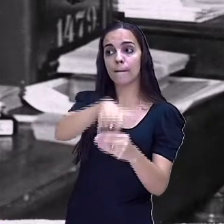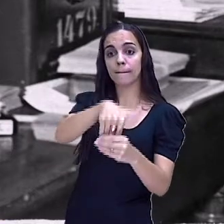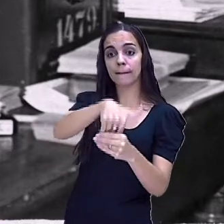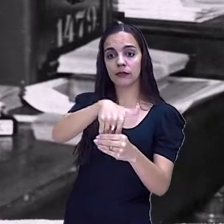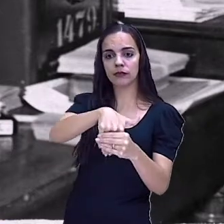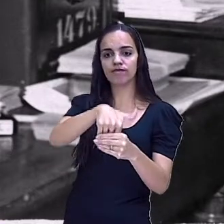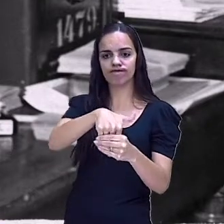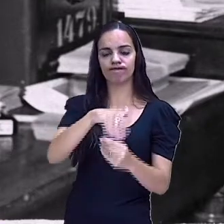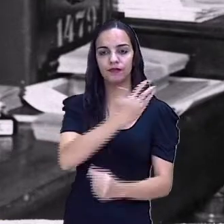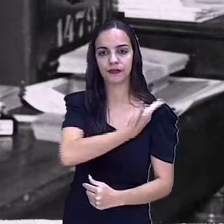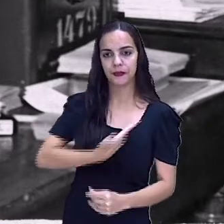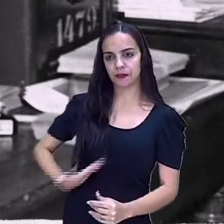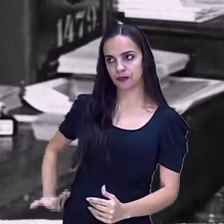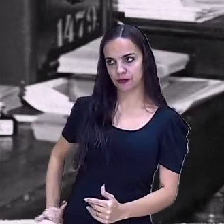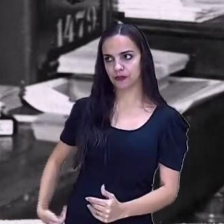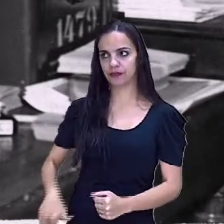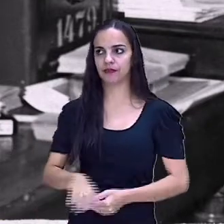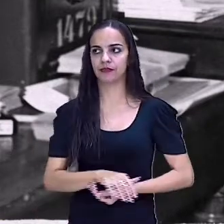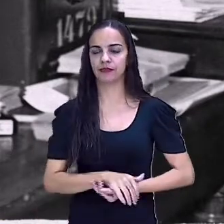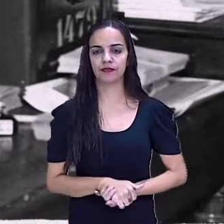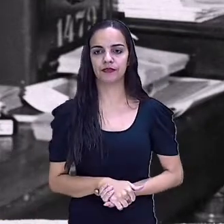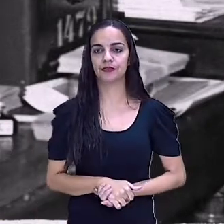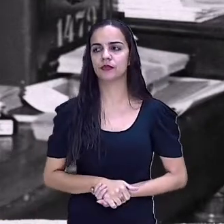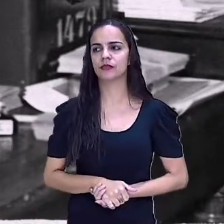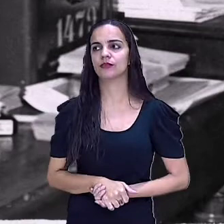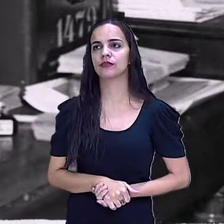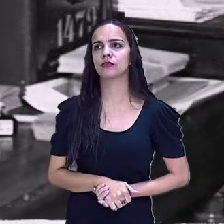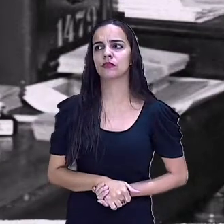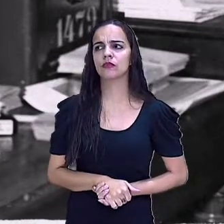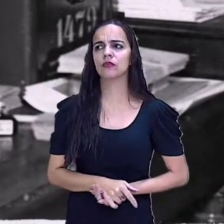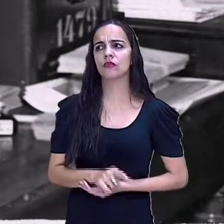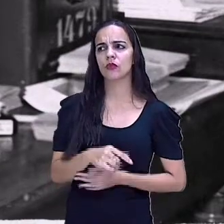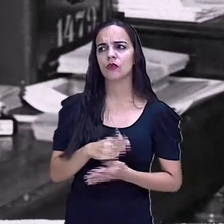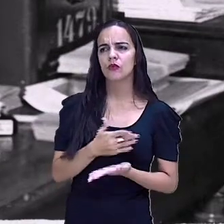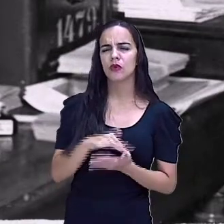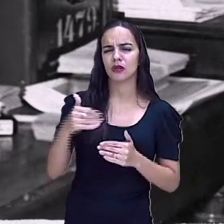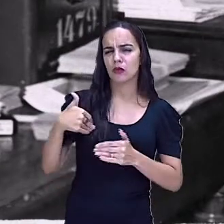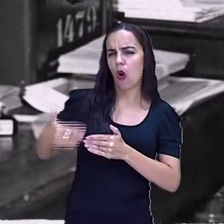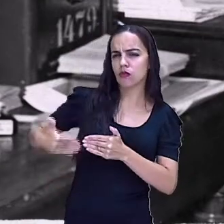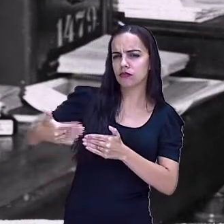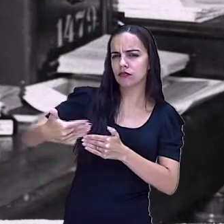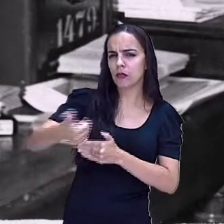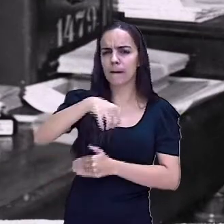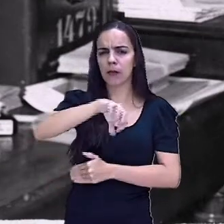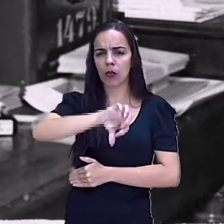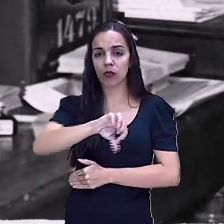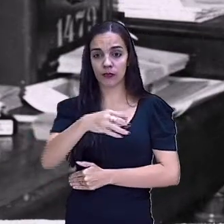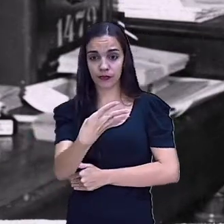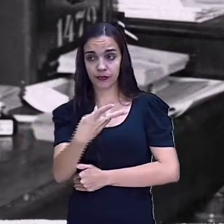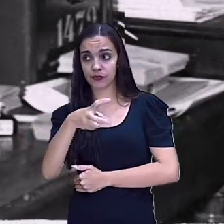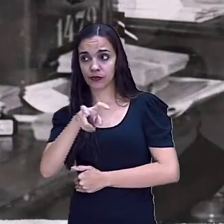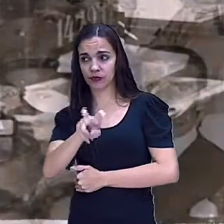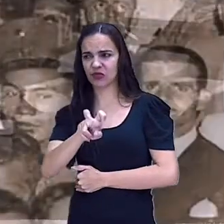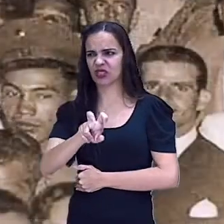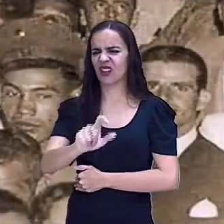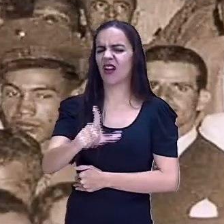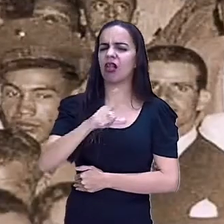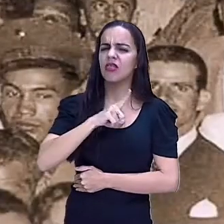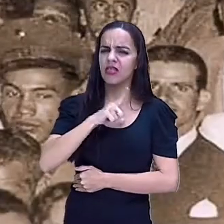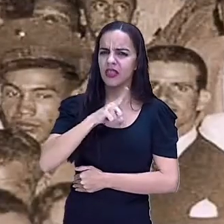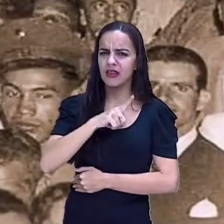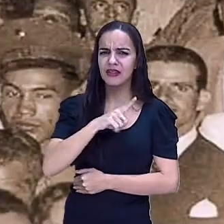eleição presidencial aqui no Brasil. Ao longo de 1945, o desgaste